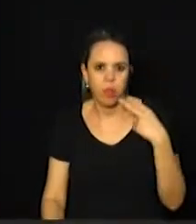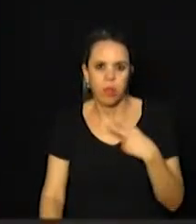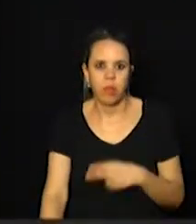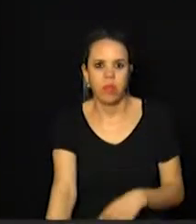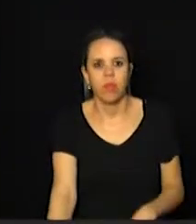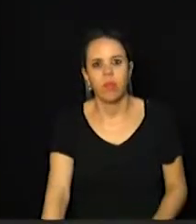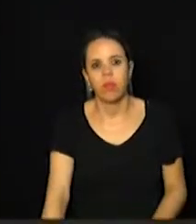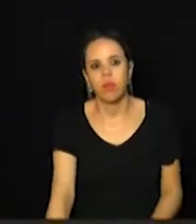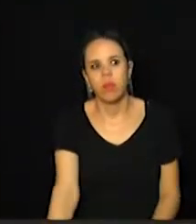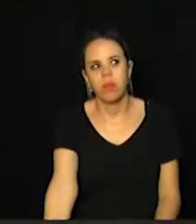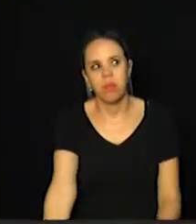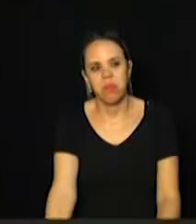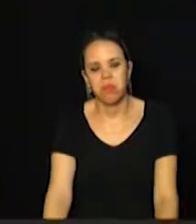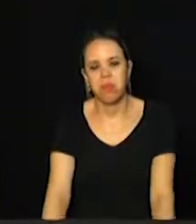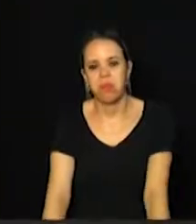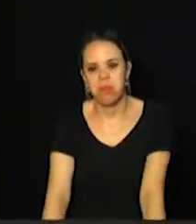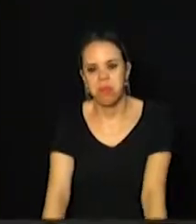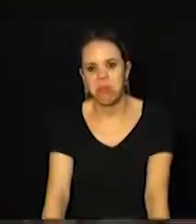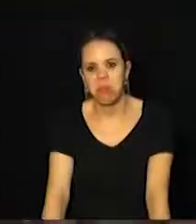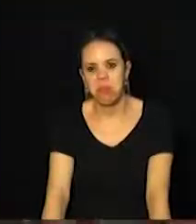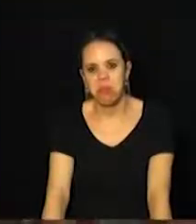vereadores muito obrigada